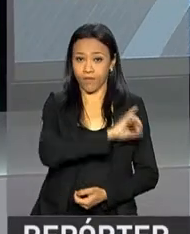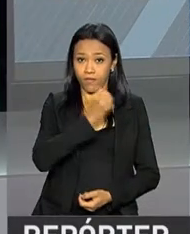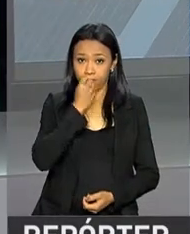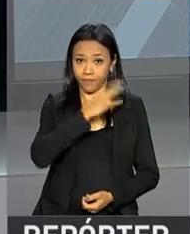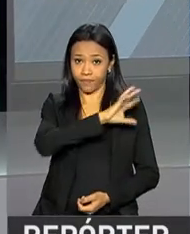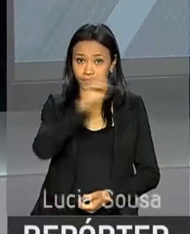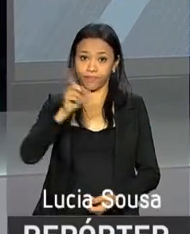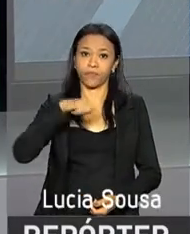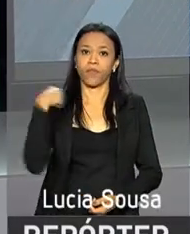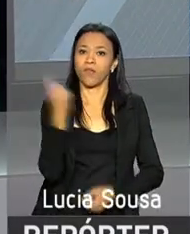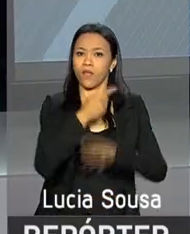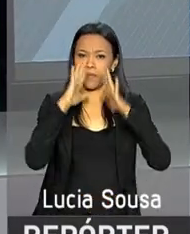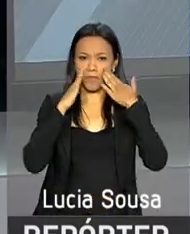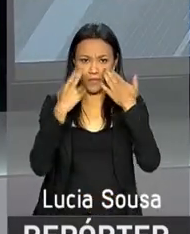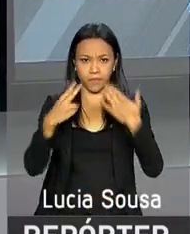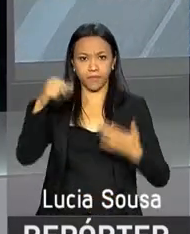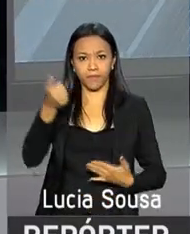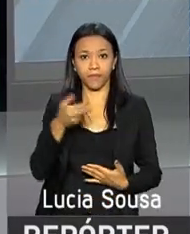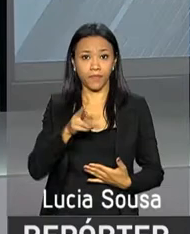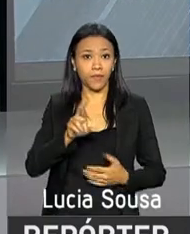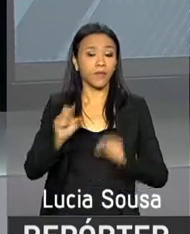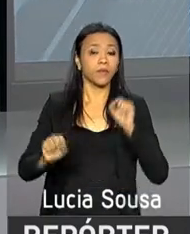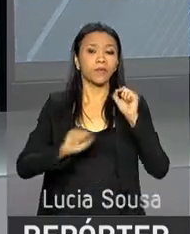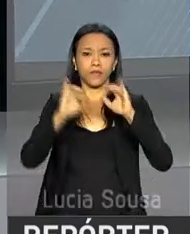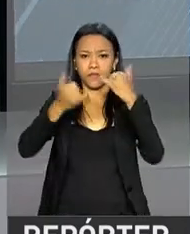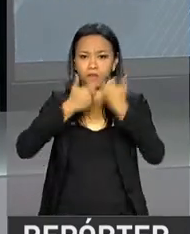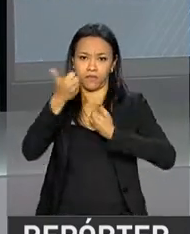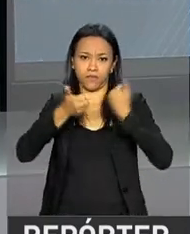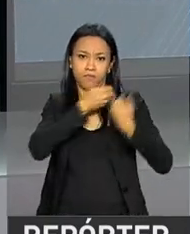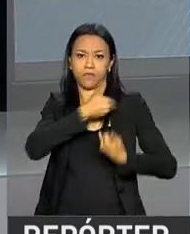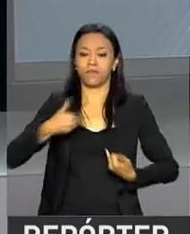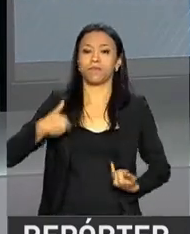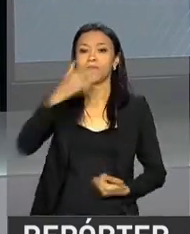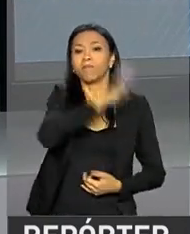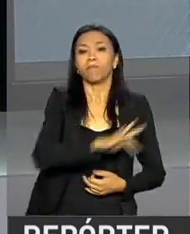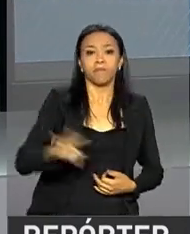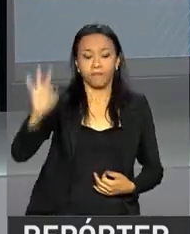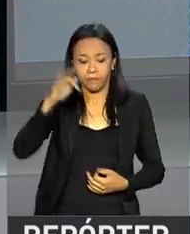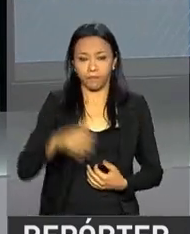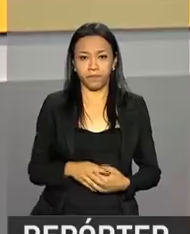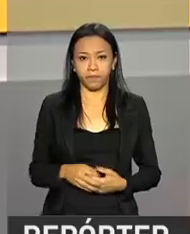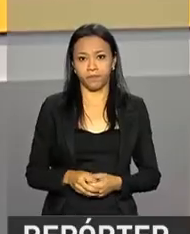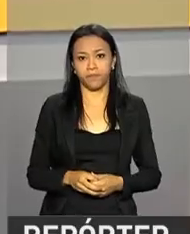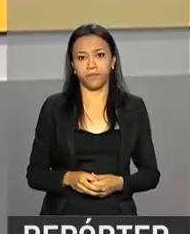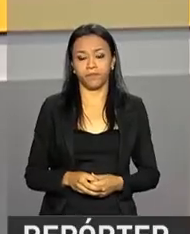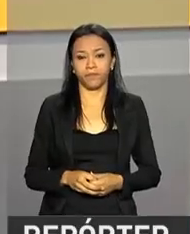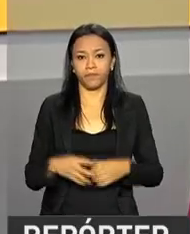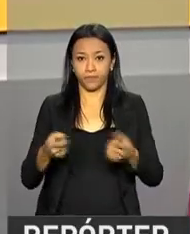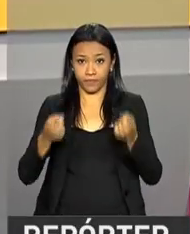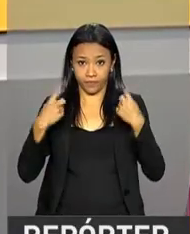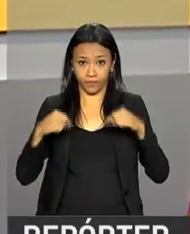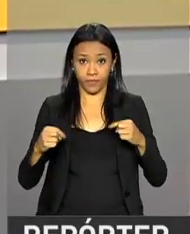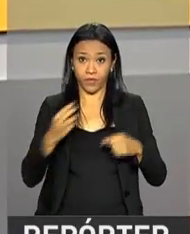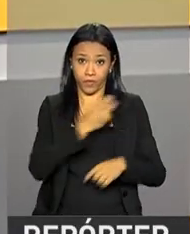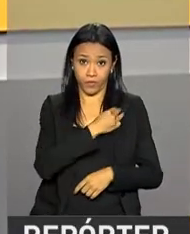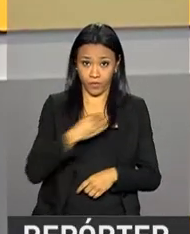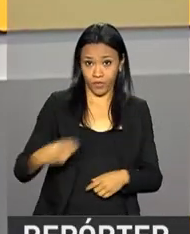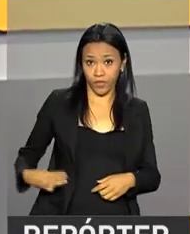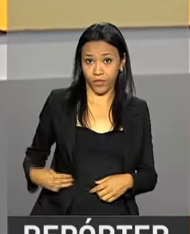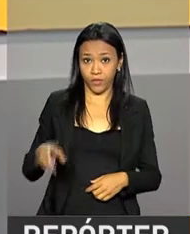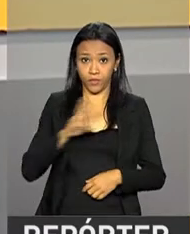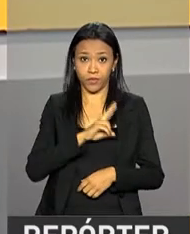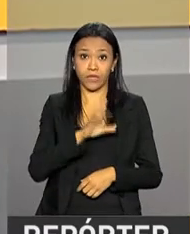Olá, bom dia. Estamos de volta com o repórter NBR e as notícias do governo federal. O ministro da Fazenda,